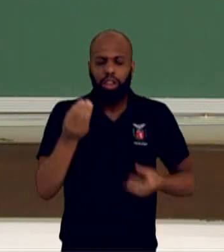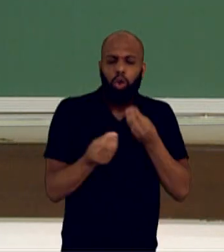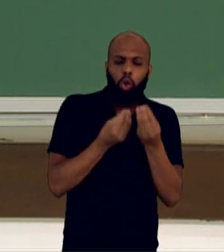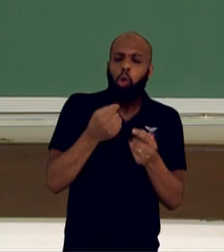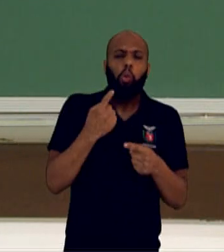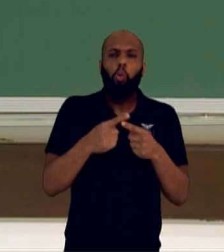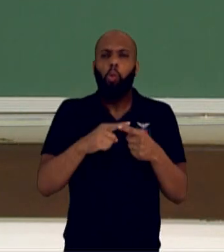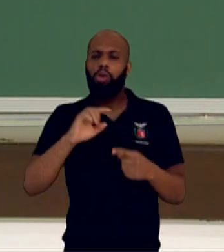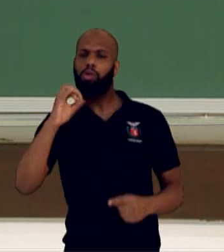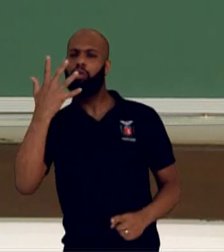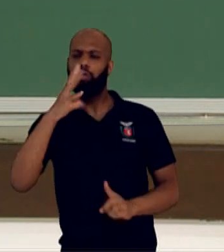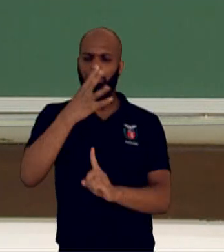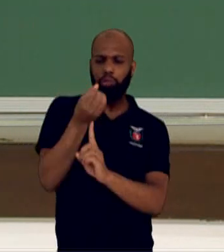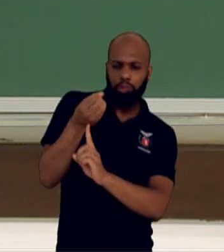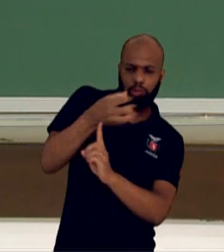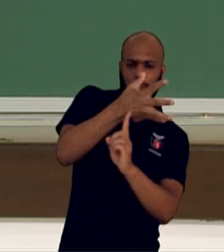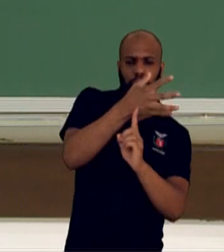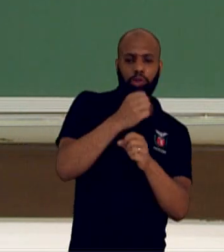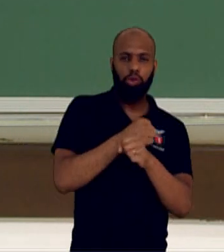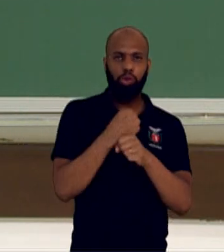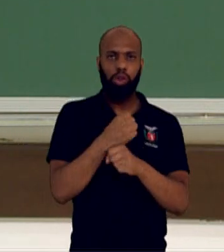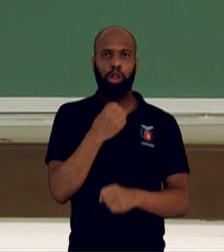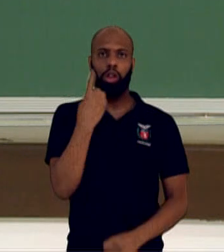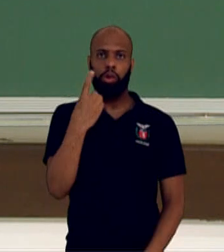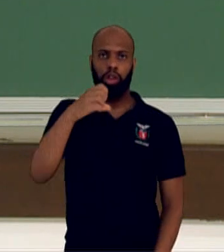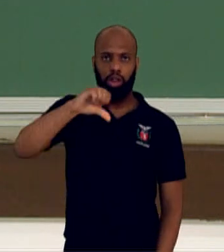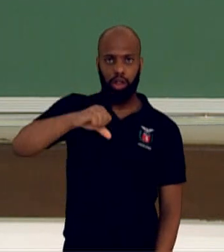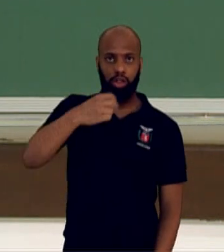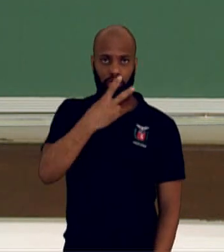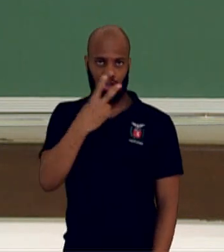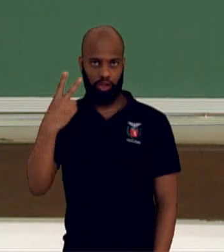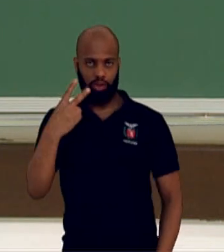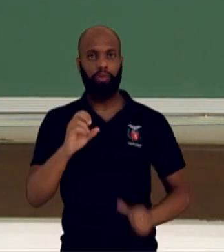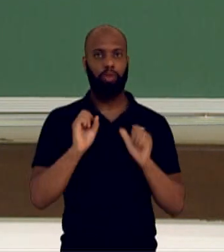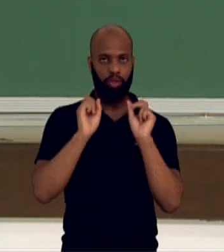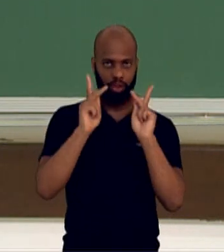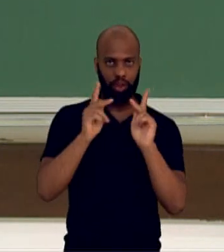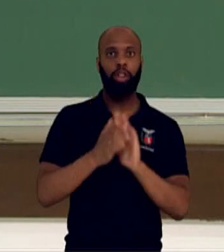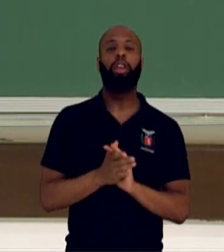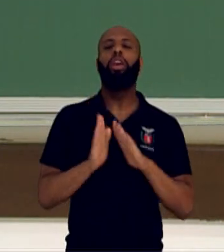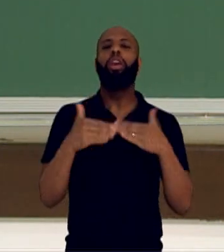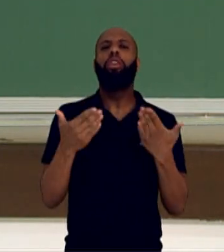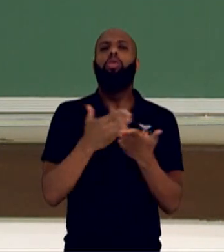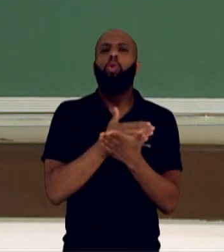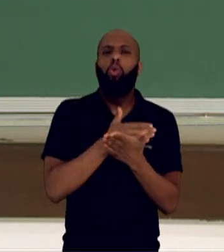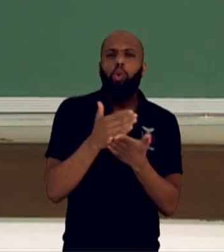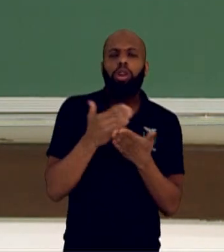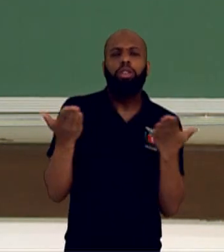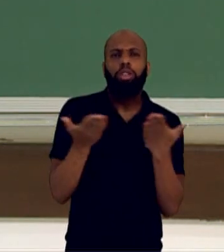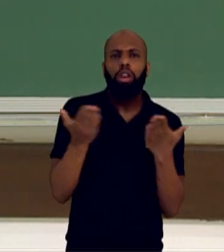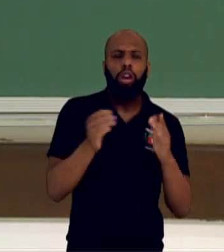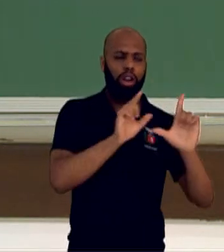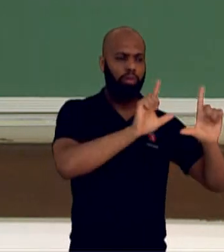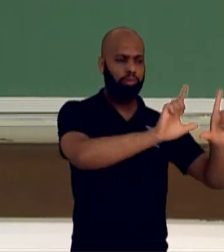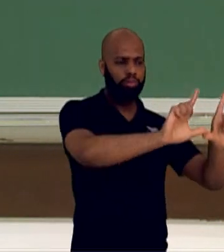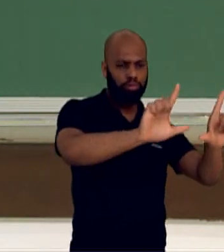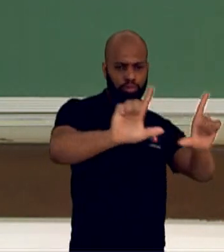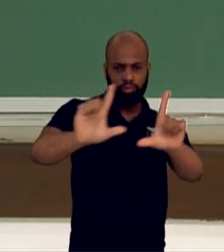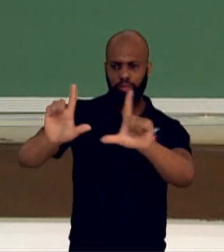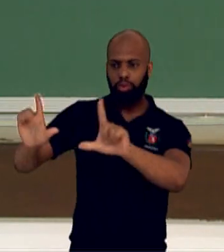acontecer essa Semana de Arte Moderna lá em 1922, certo? Então, vamos começar aqui com a exposição